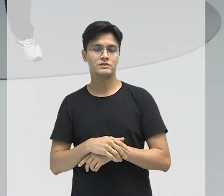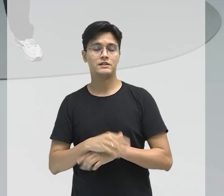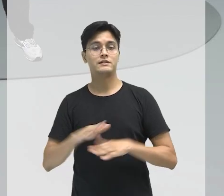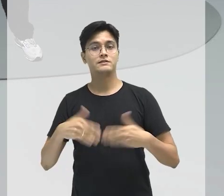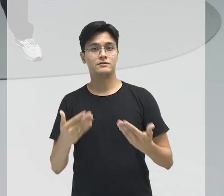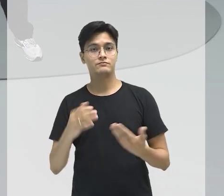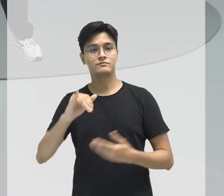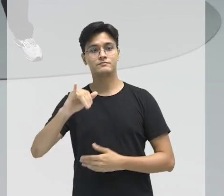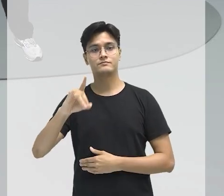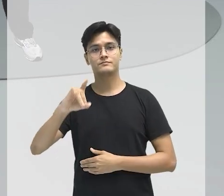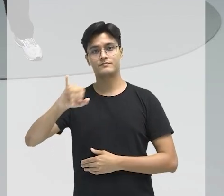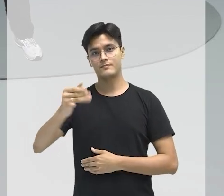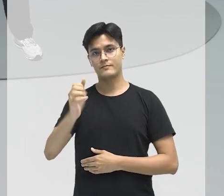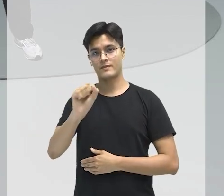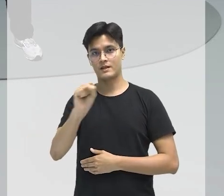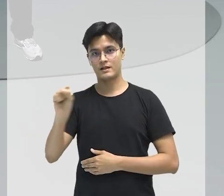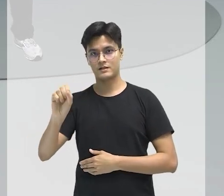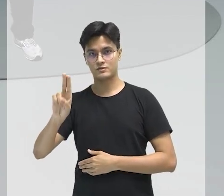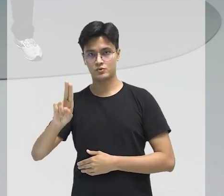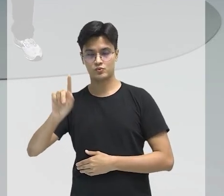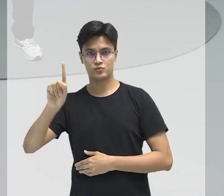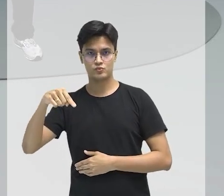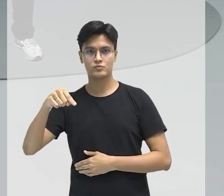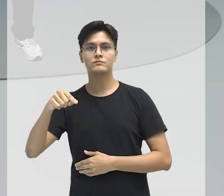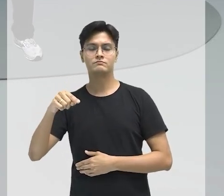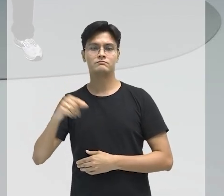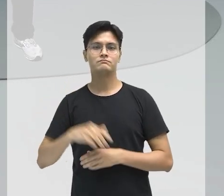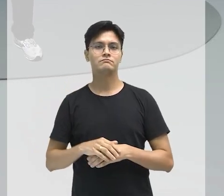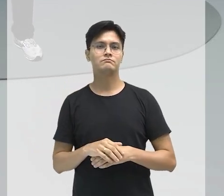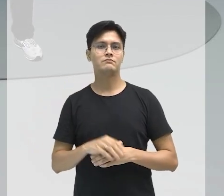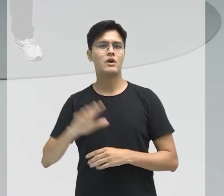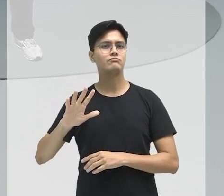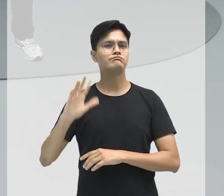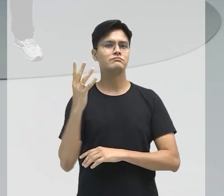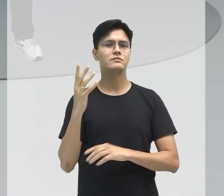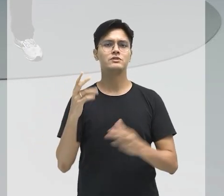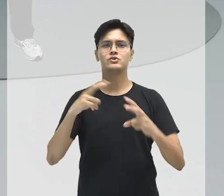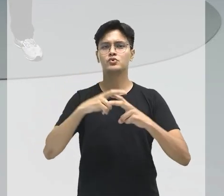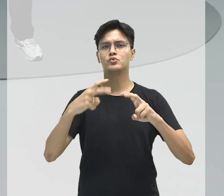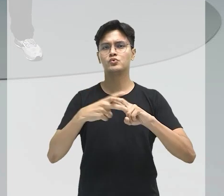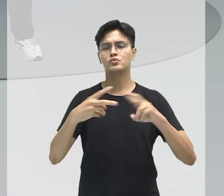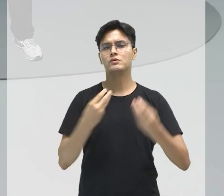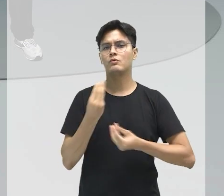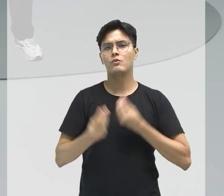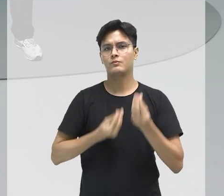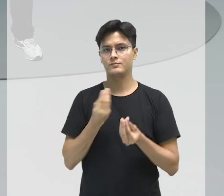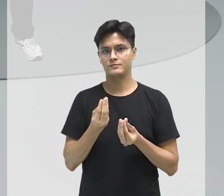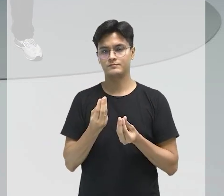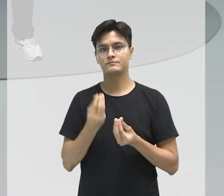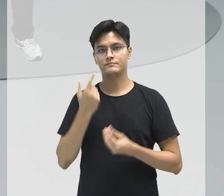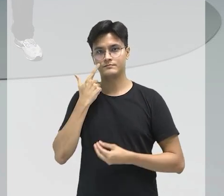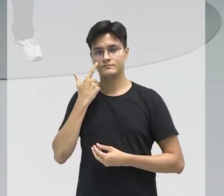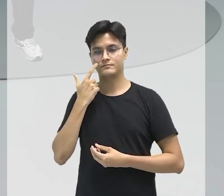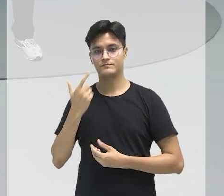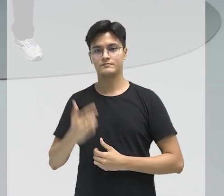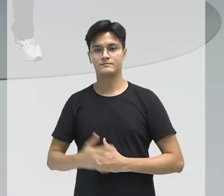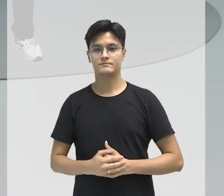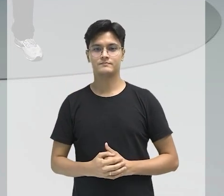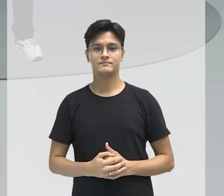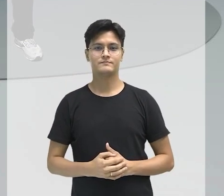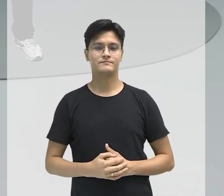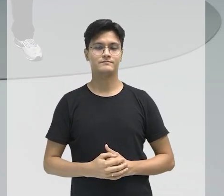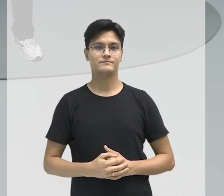Adjaçu, ok? Como ocorre a luta, professor? Olha aí, ó, vamos dar uma olhadinha rapidinho, vamos lá. Tá aí,